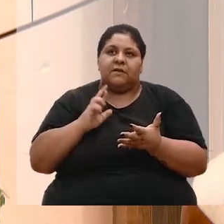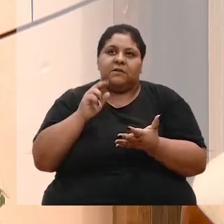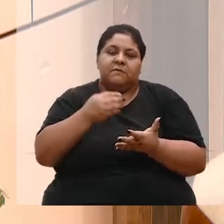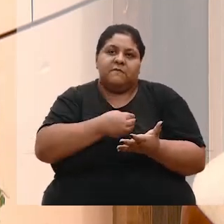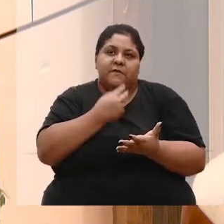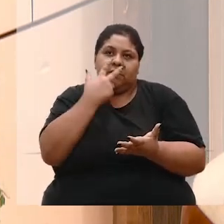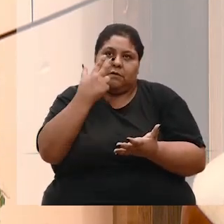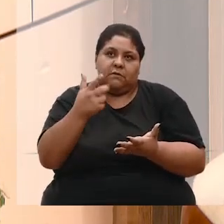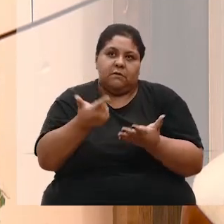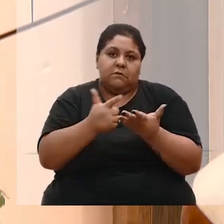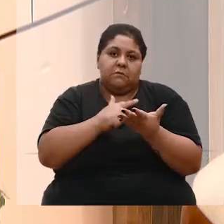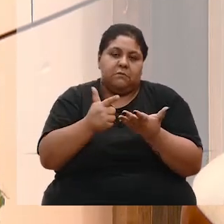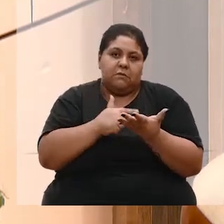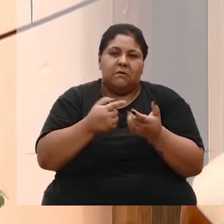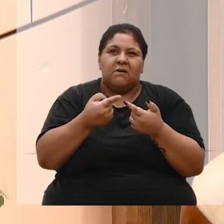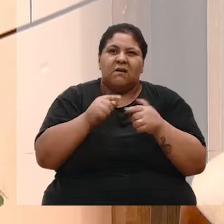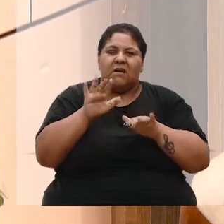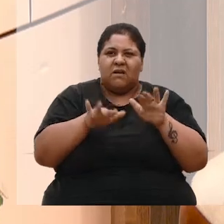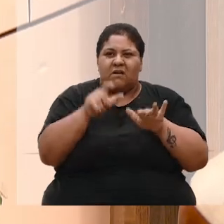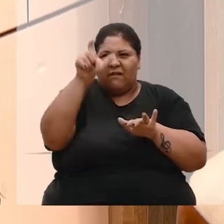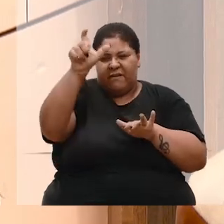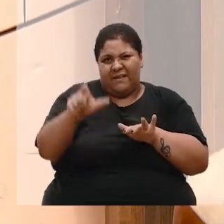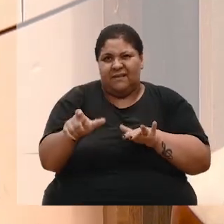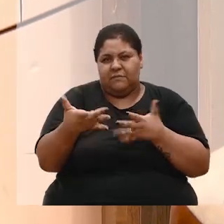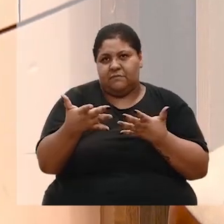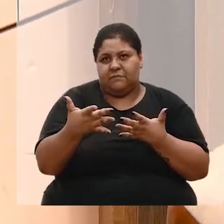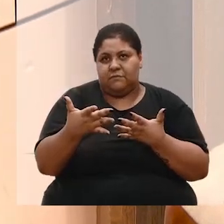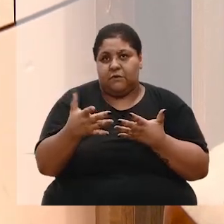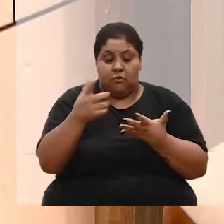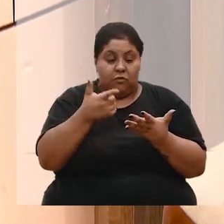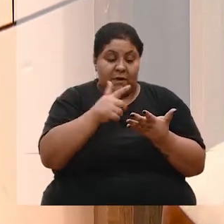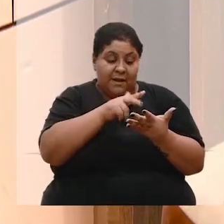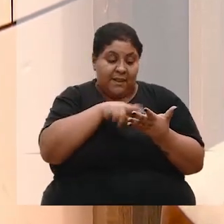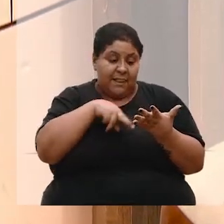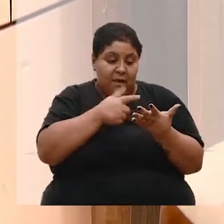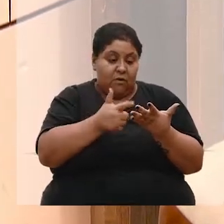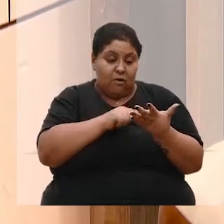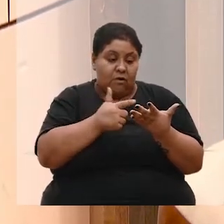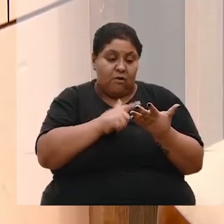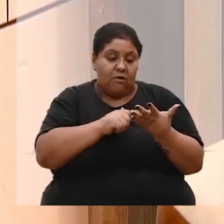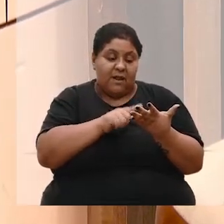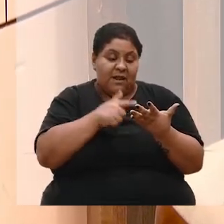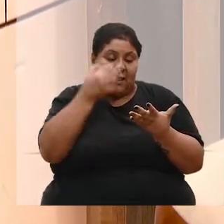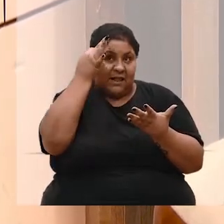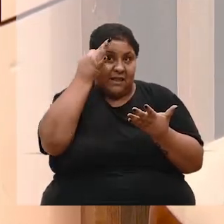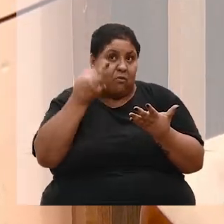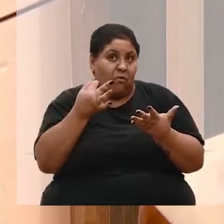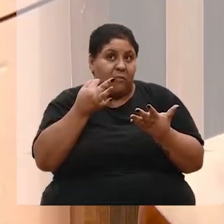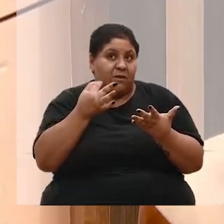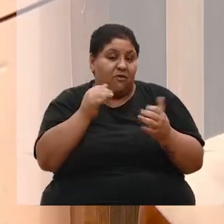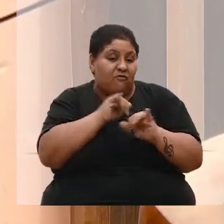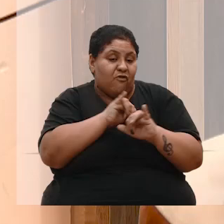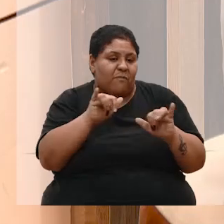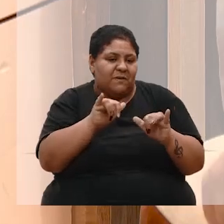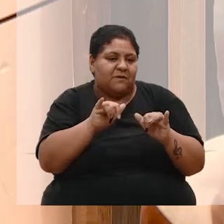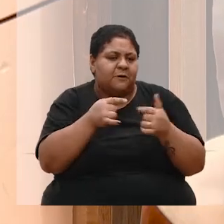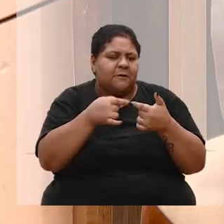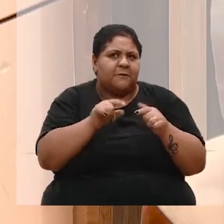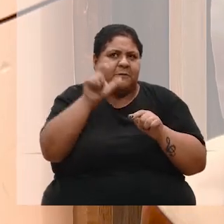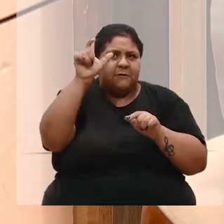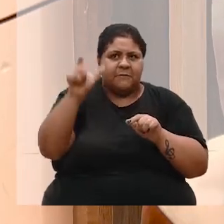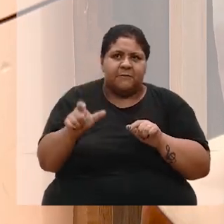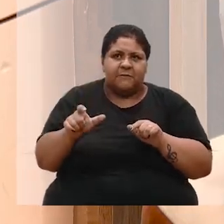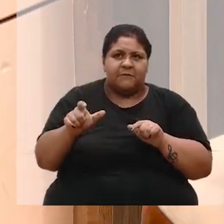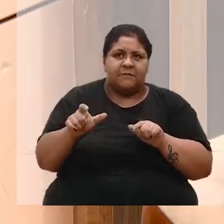momento vai ali. Muitas das vezes aquela pessoa que lê o livro, ela não entendeu o recado ali, mas a pessoa que